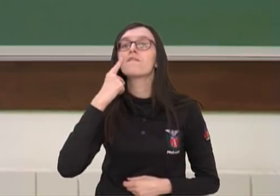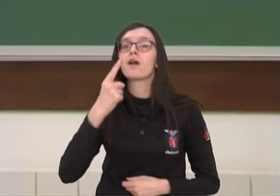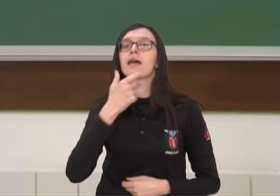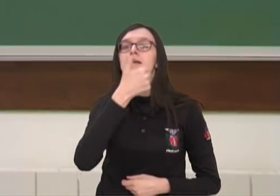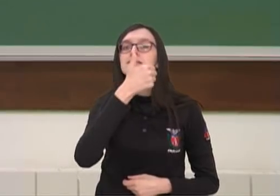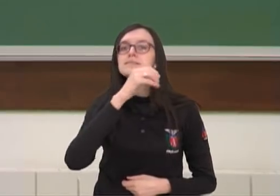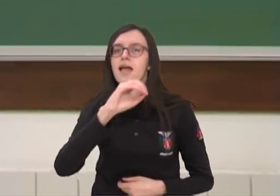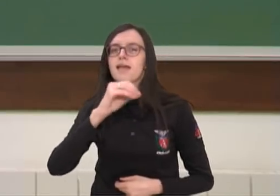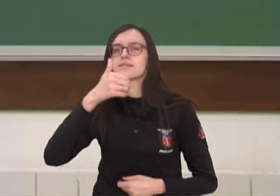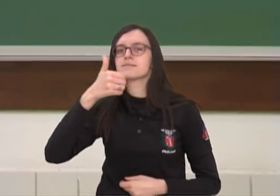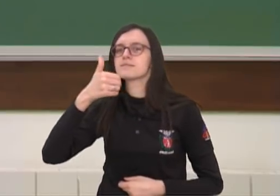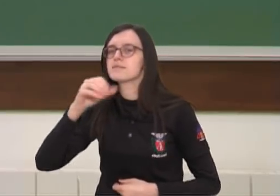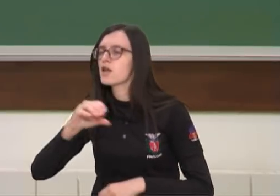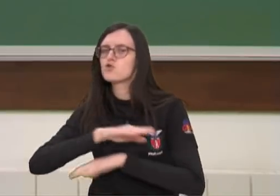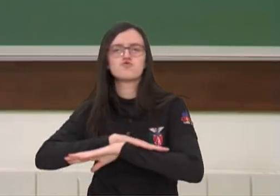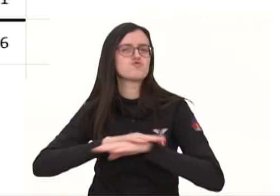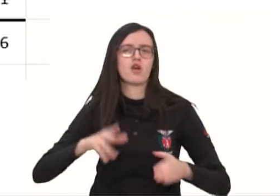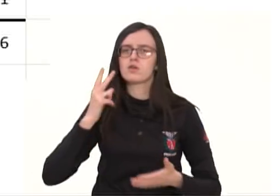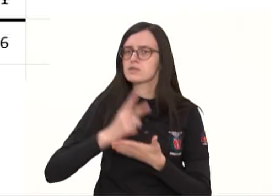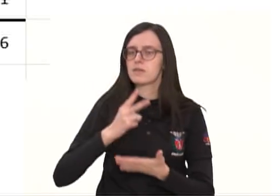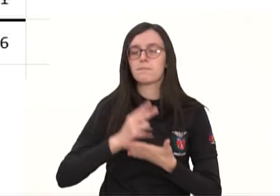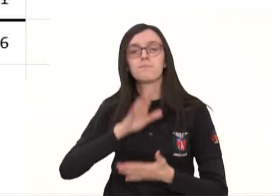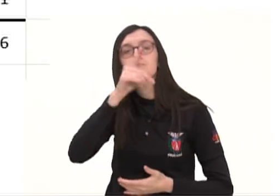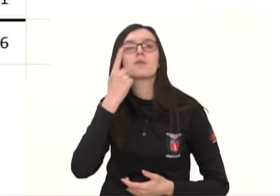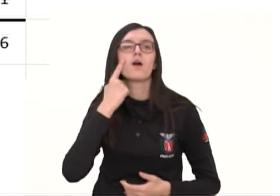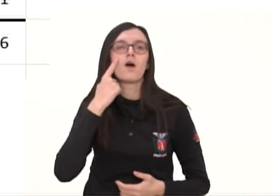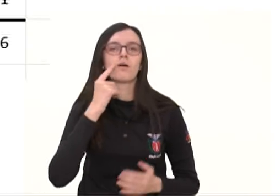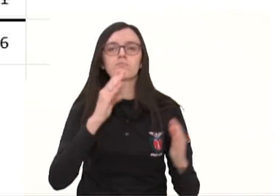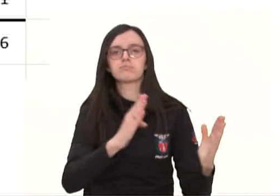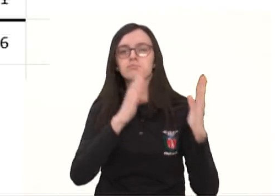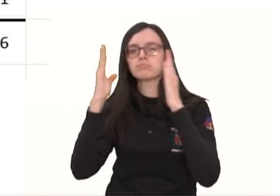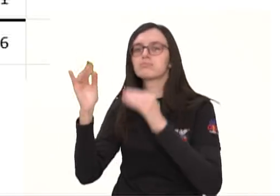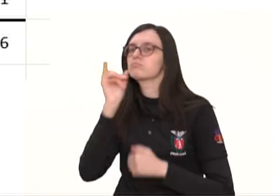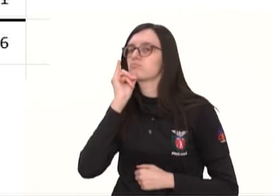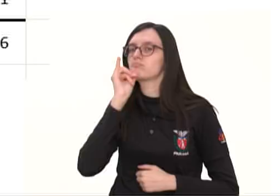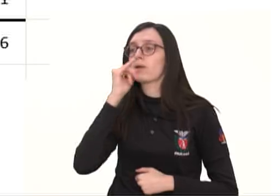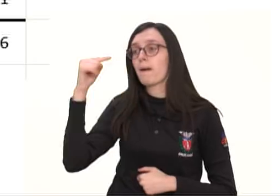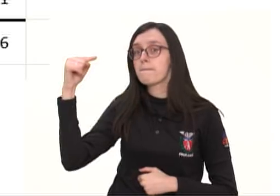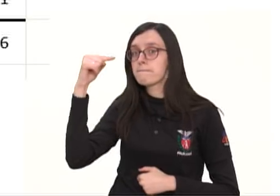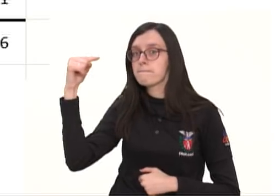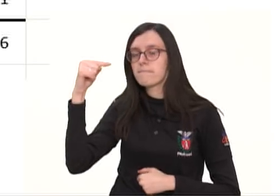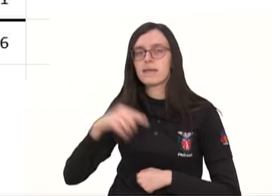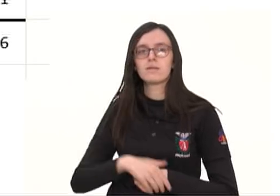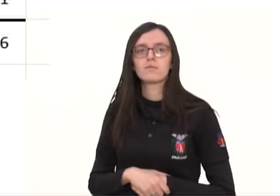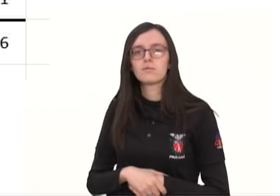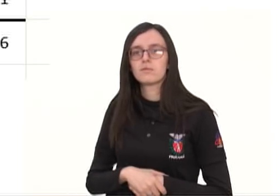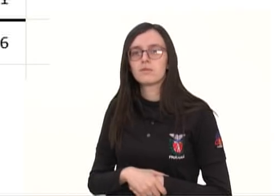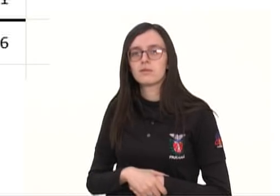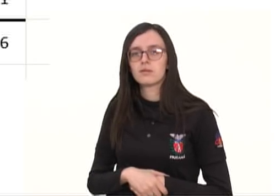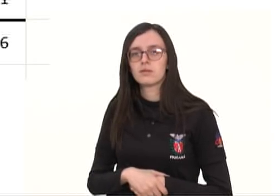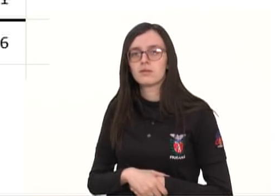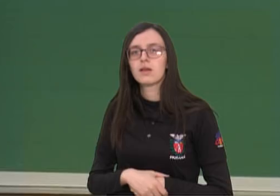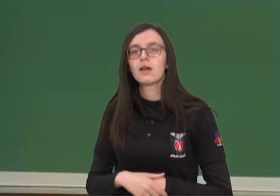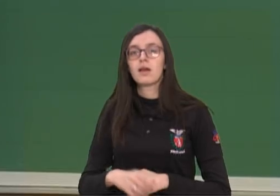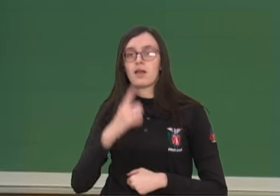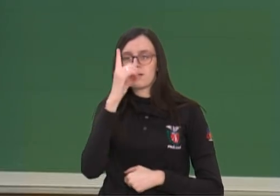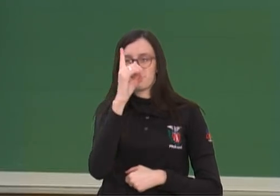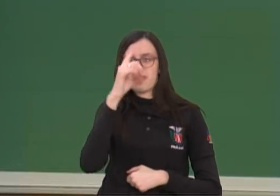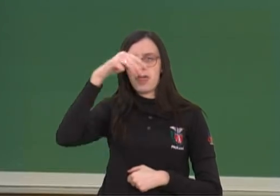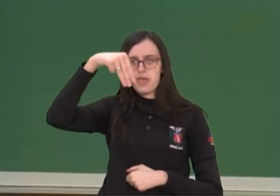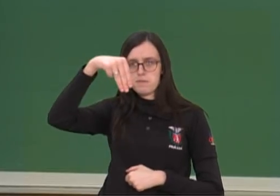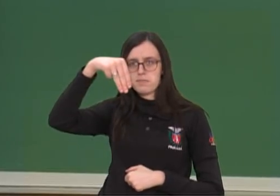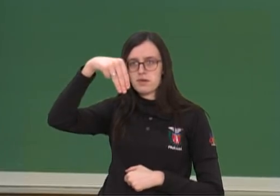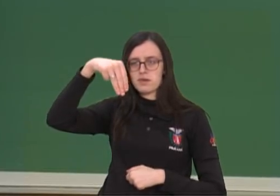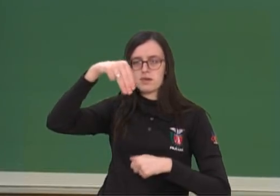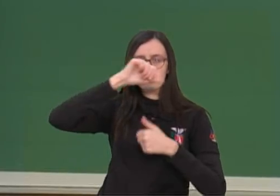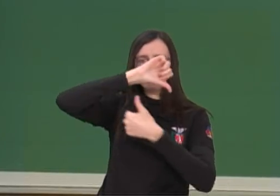certo? Em vez de 1, vira 10. Olha lá, que é o que tem no caso da subtração, ó. Não transformei em uma dezena de milhar?